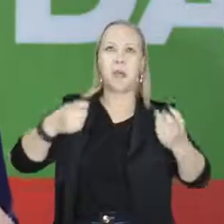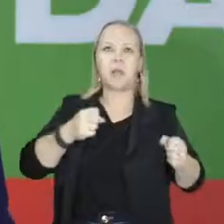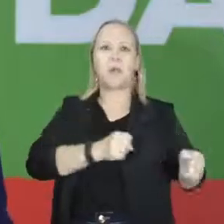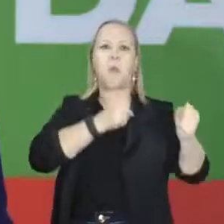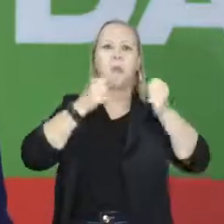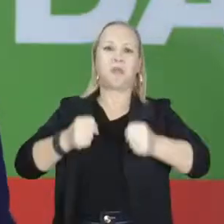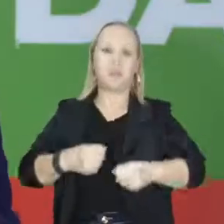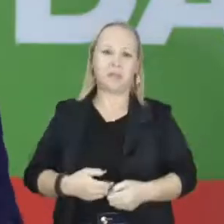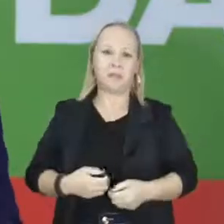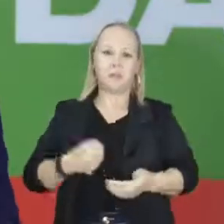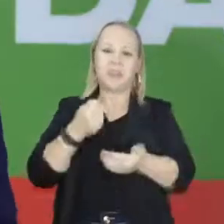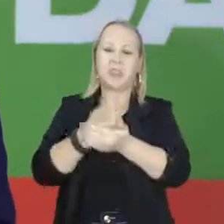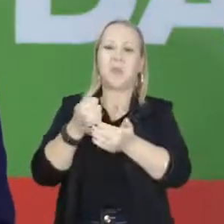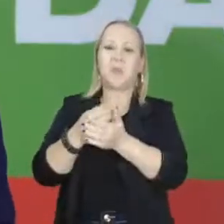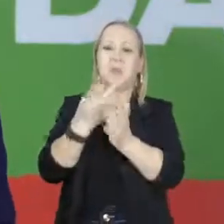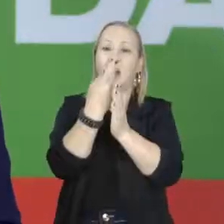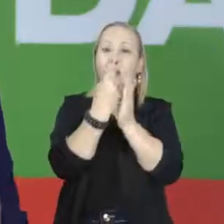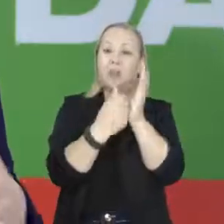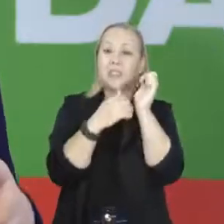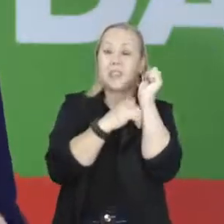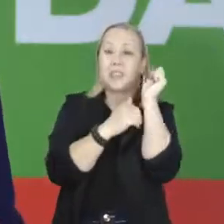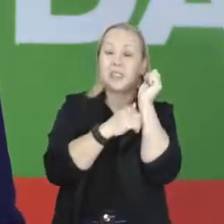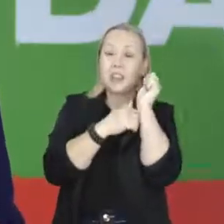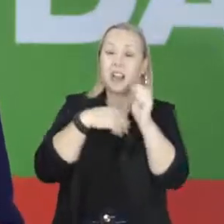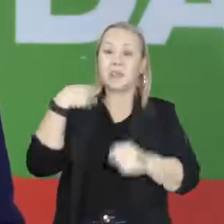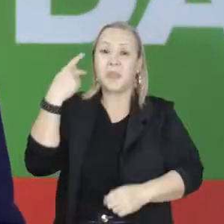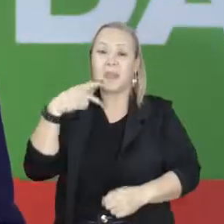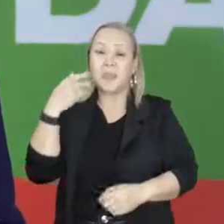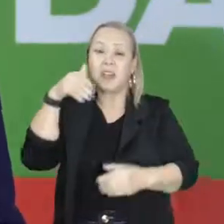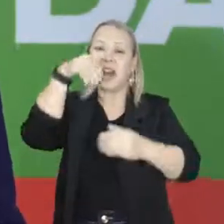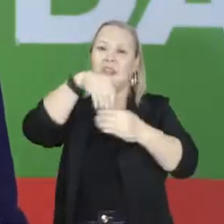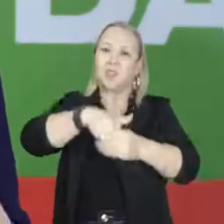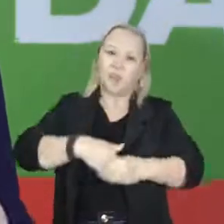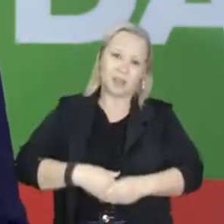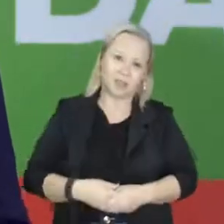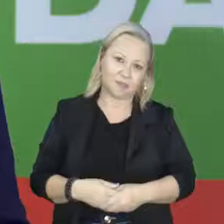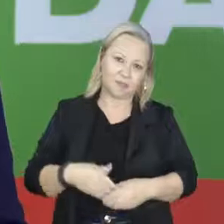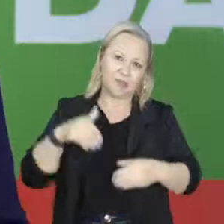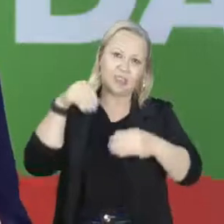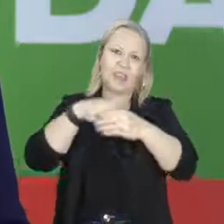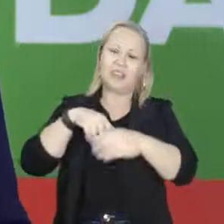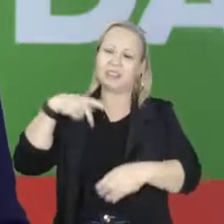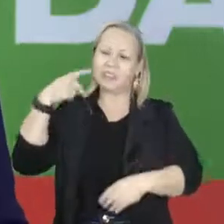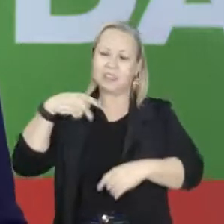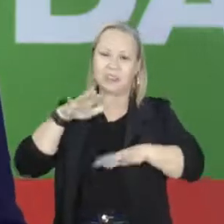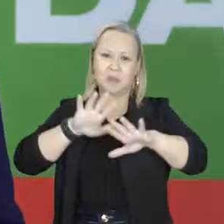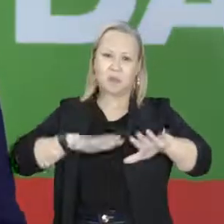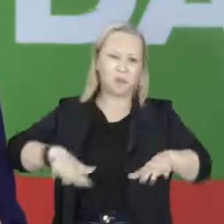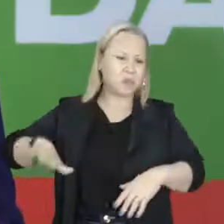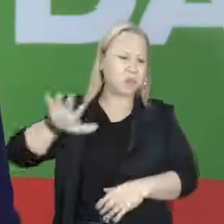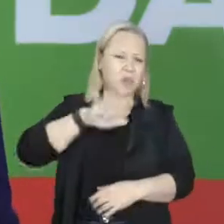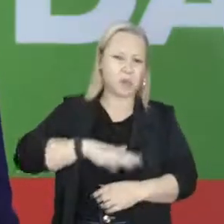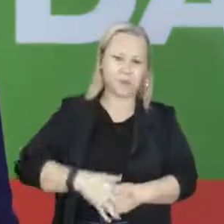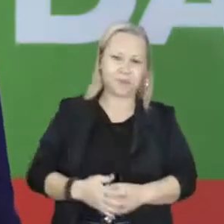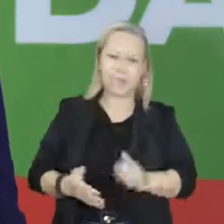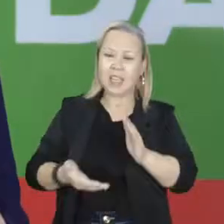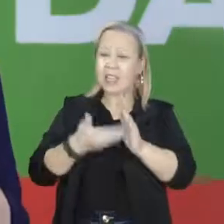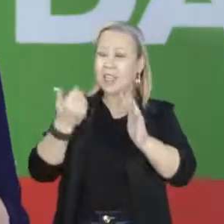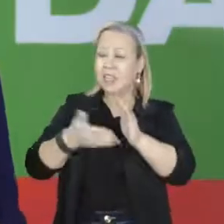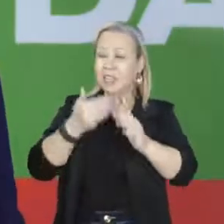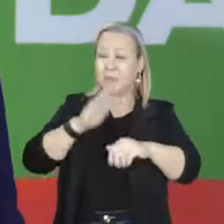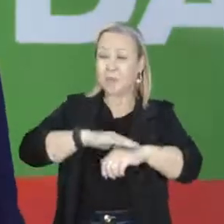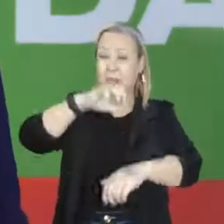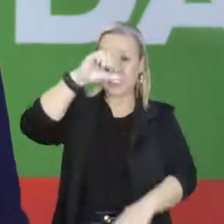e alguns parlamentares, a sua eleição e a eleição do parlamento, tirando mais de 90%